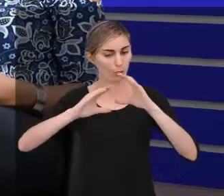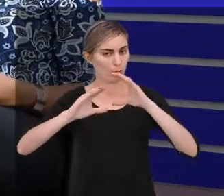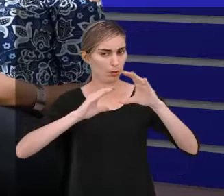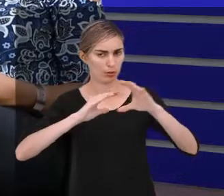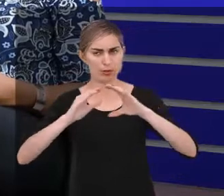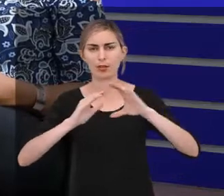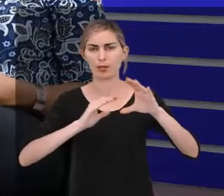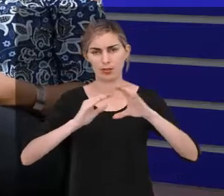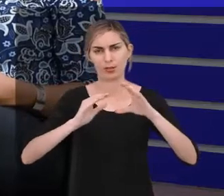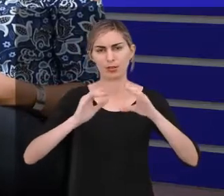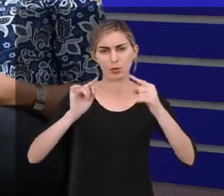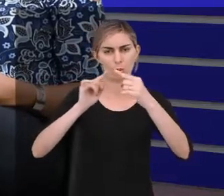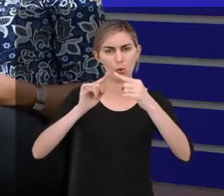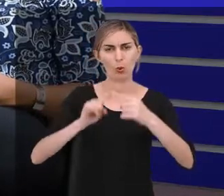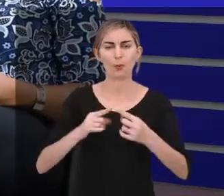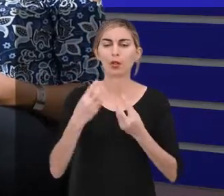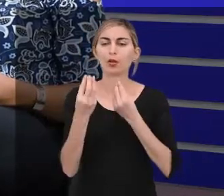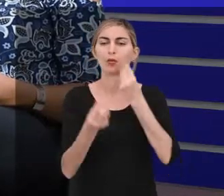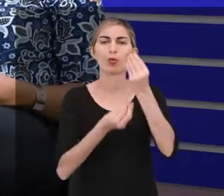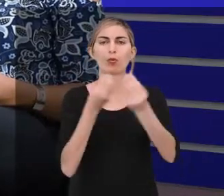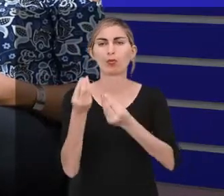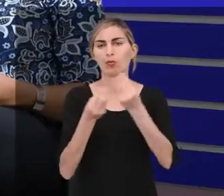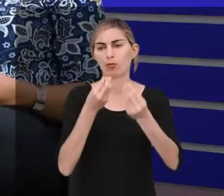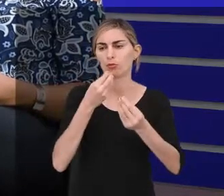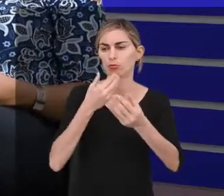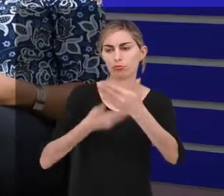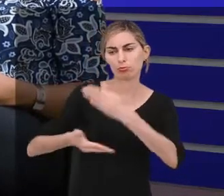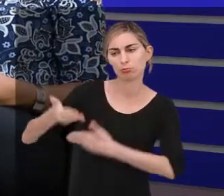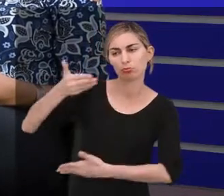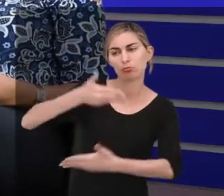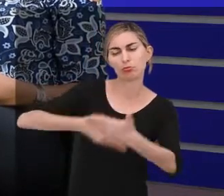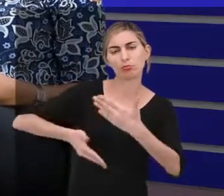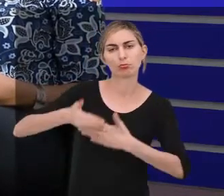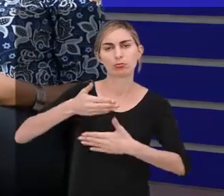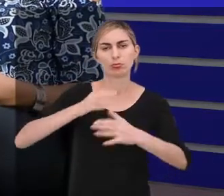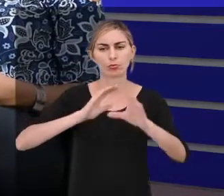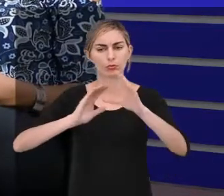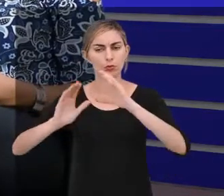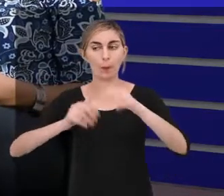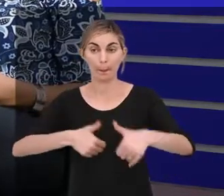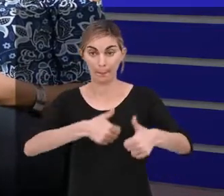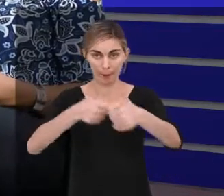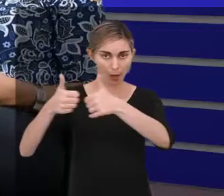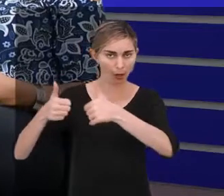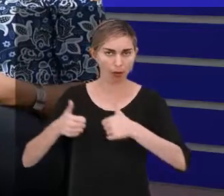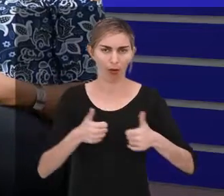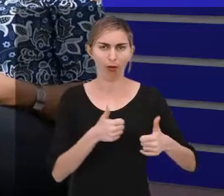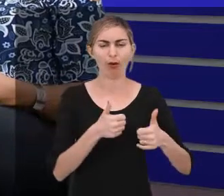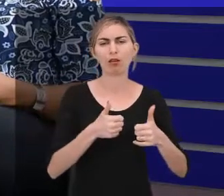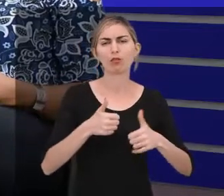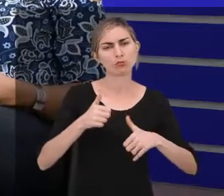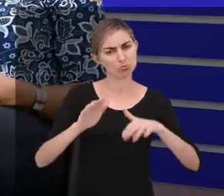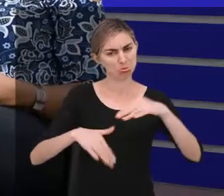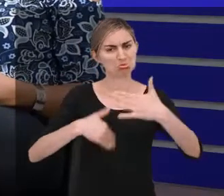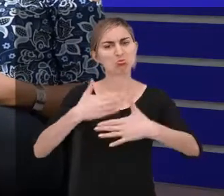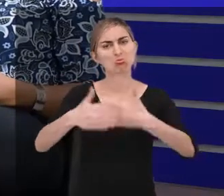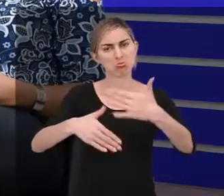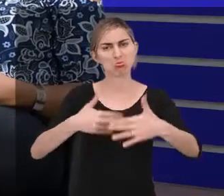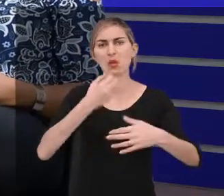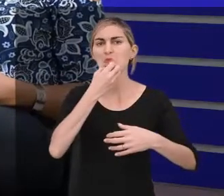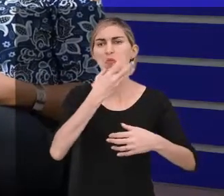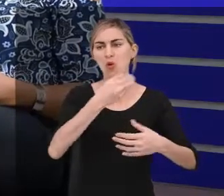está estritamente ligada à forma como a gente se relaciona. Se eu me comunico bem, provavelmente eu vou ter